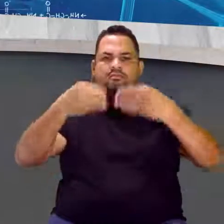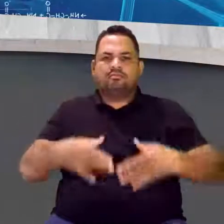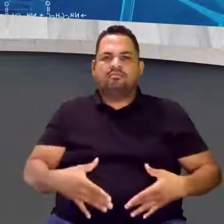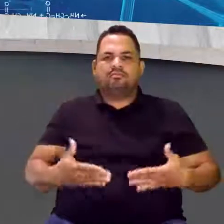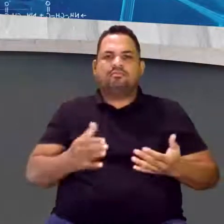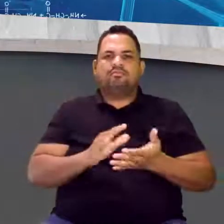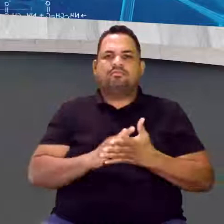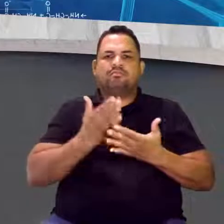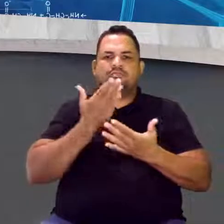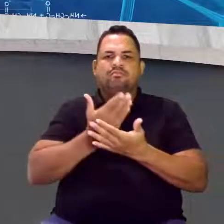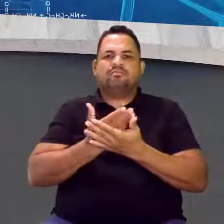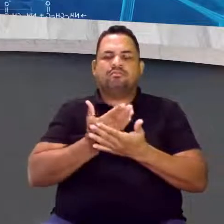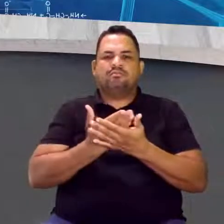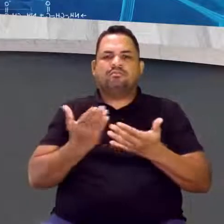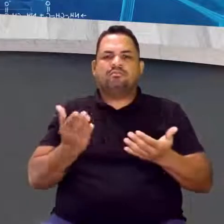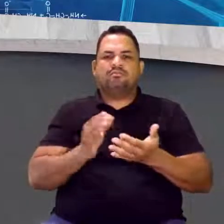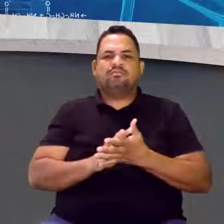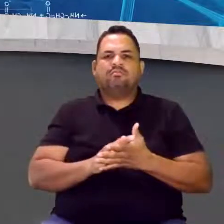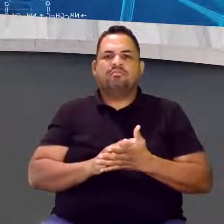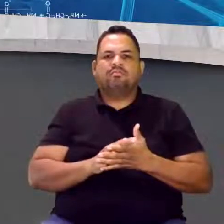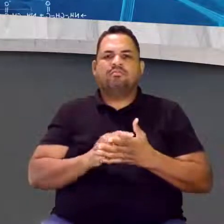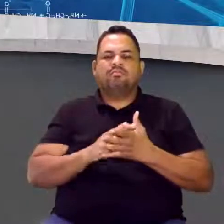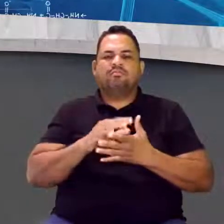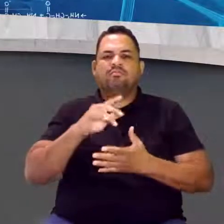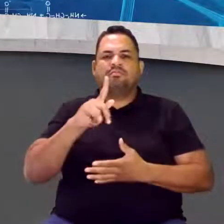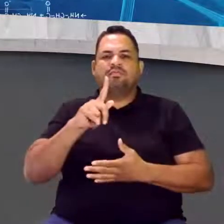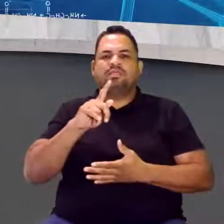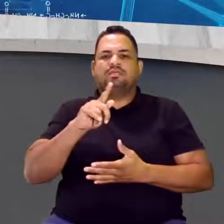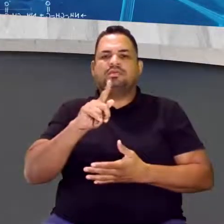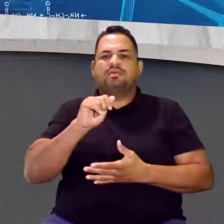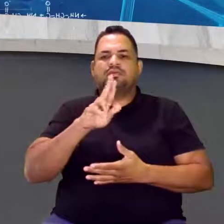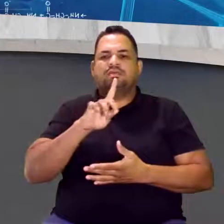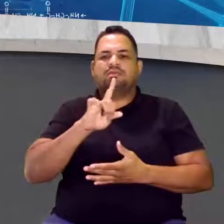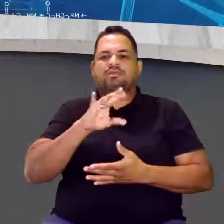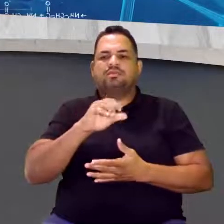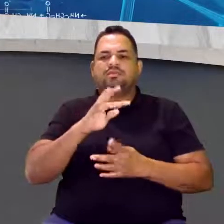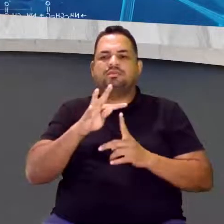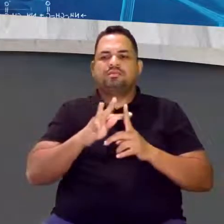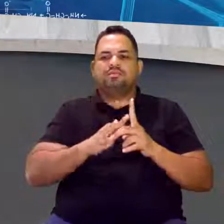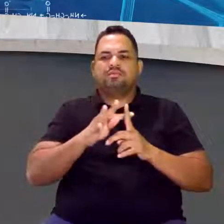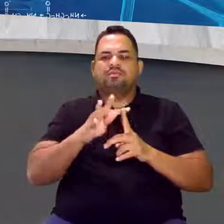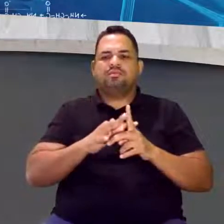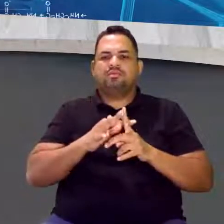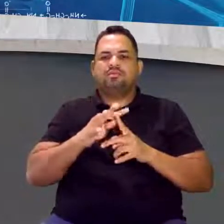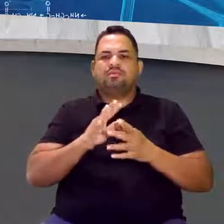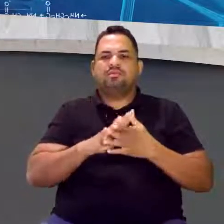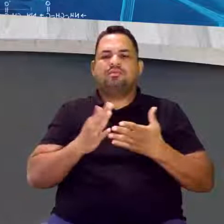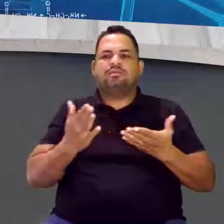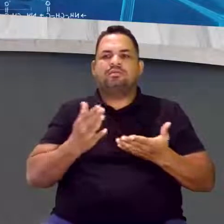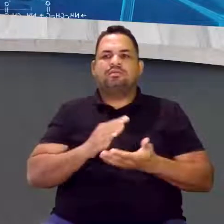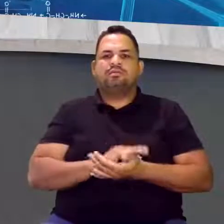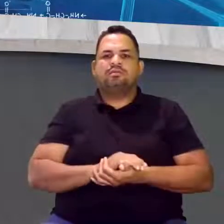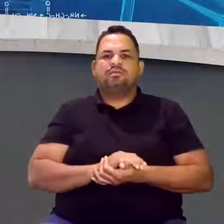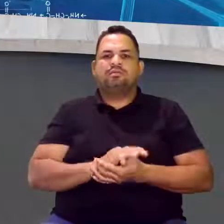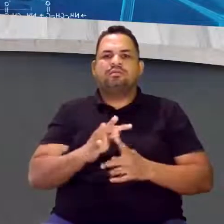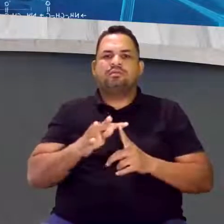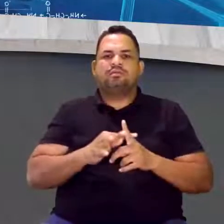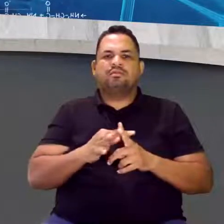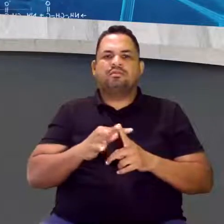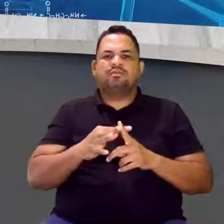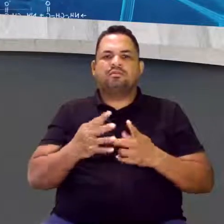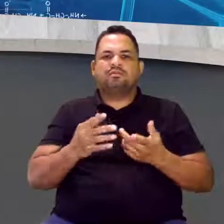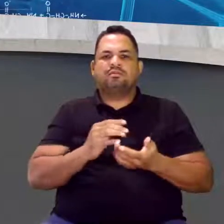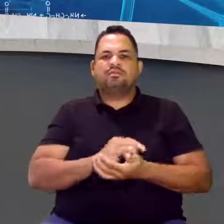aqui, nesta aula, foram as grandezas de temperatura, que você viu que a temperatura